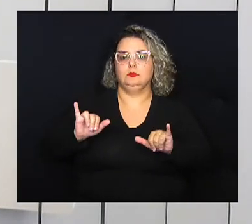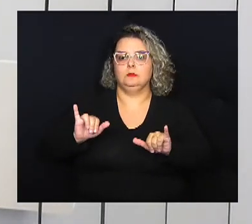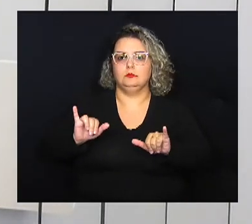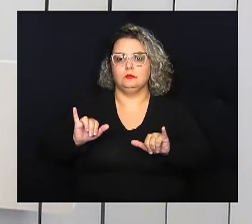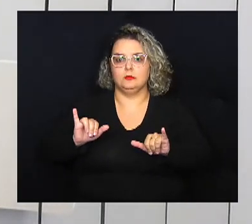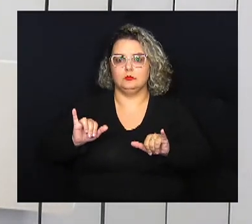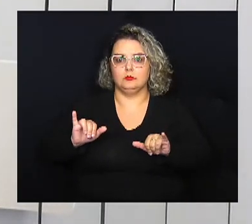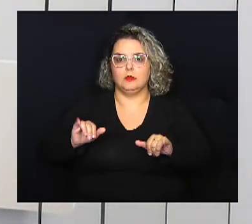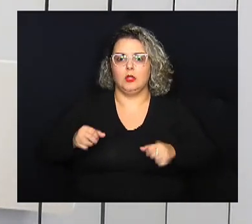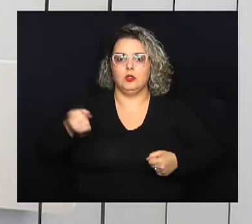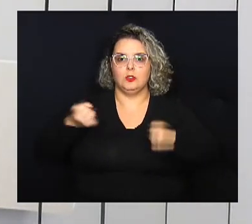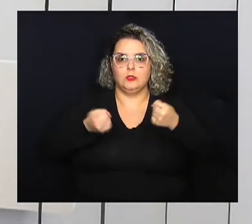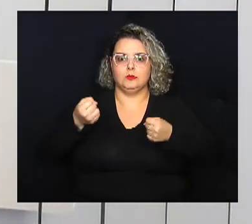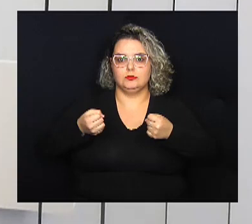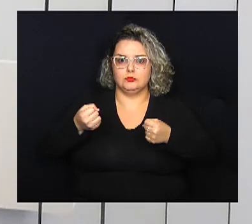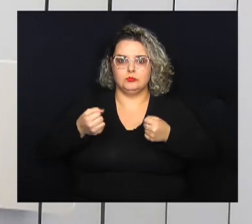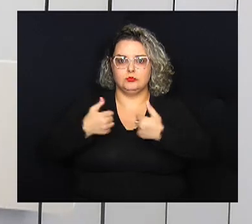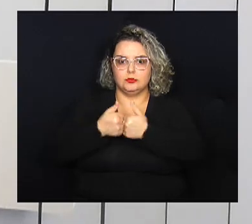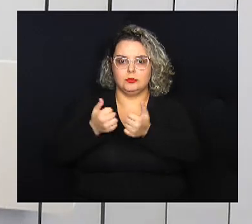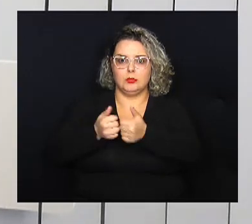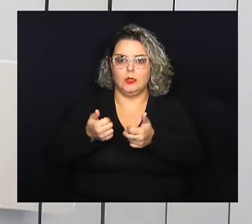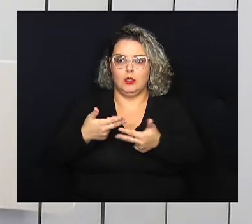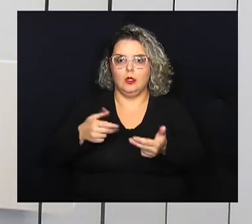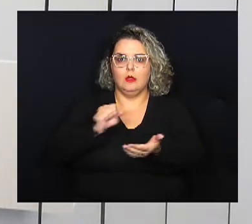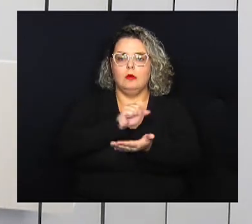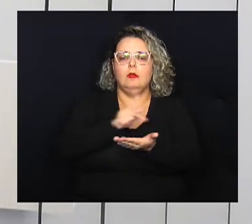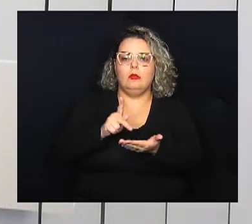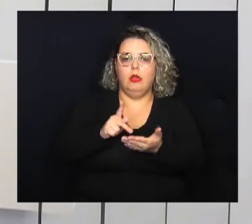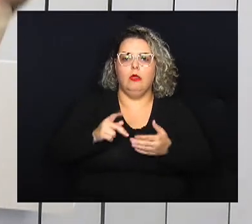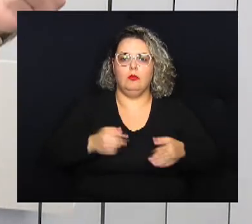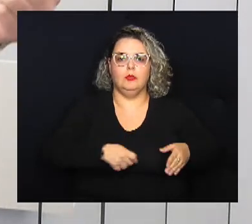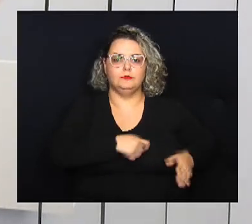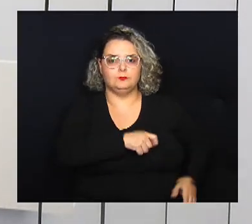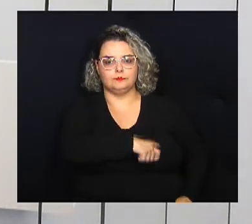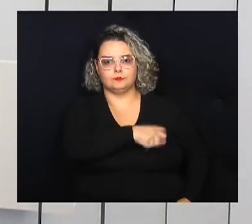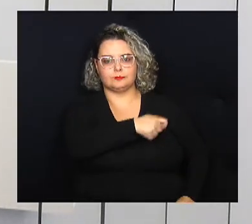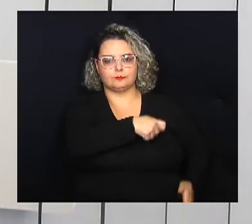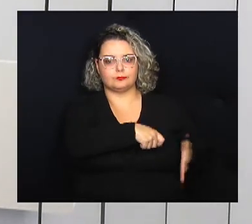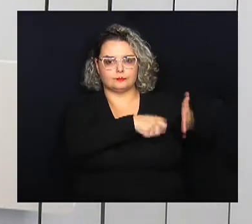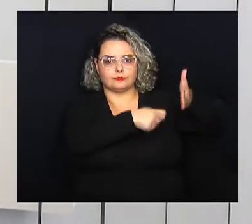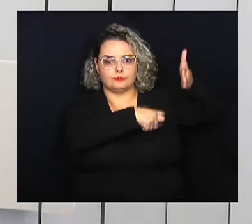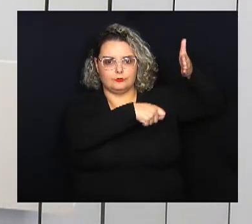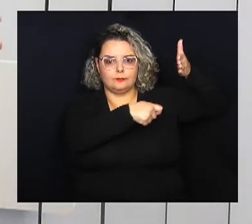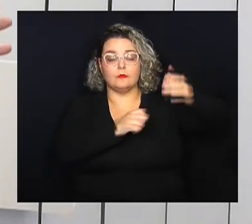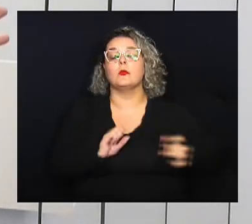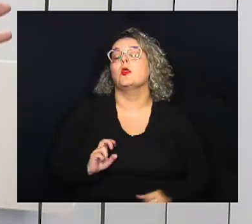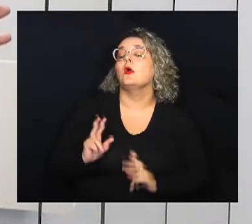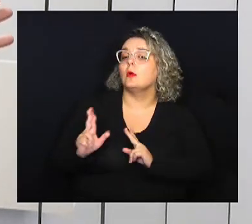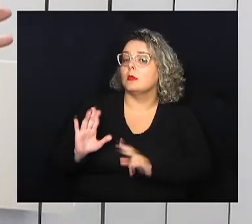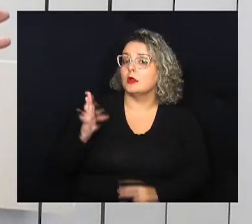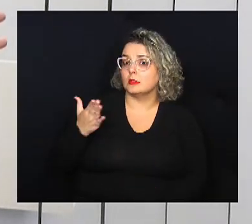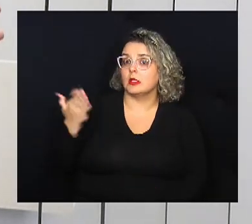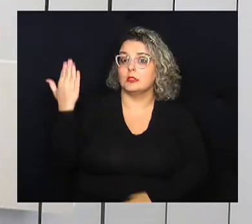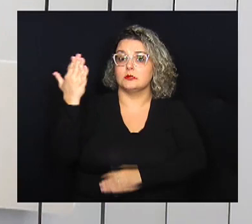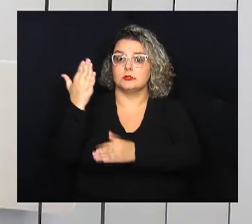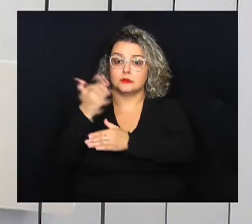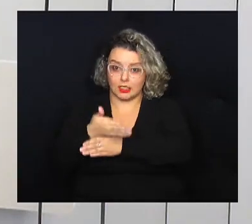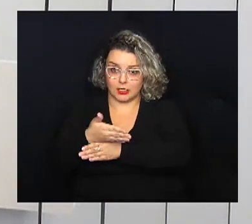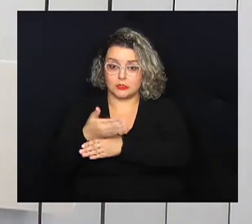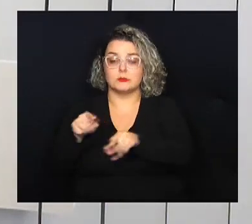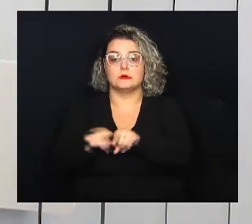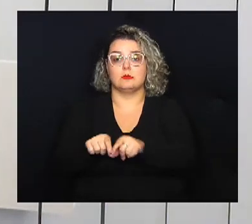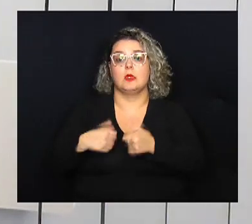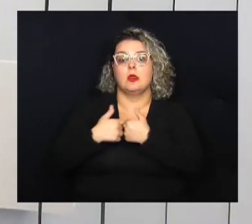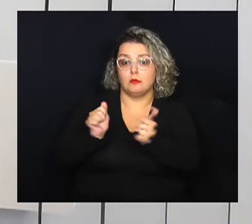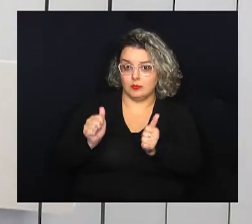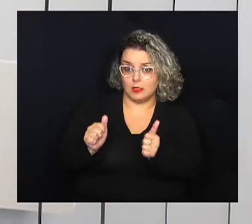de veículos do transporte por aplicativo, como já ocorre em ônibus e táxis. A ideia do parlamentar é gerar